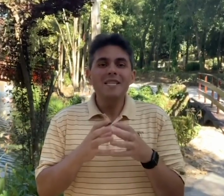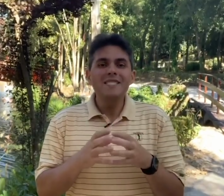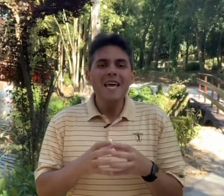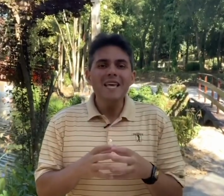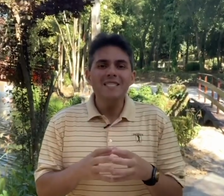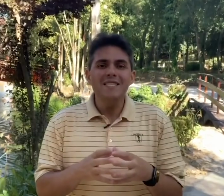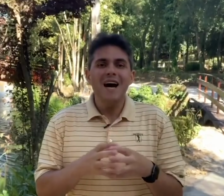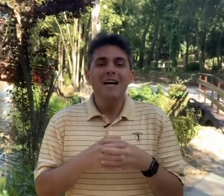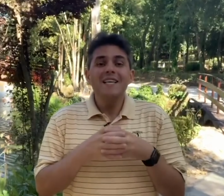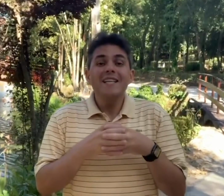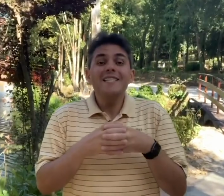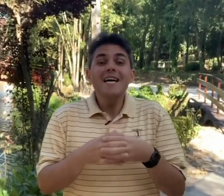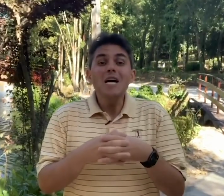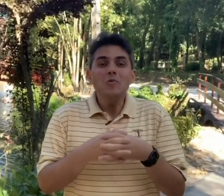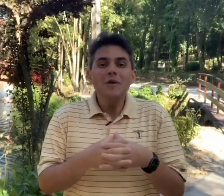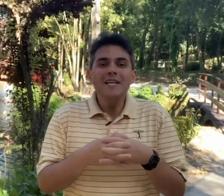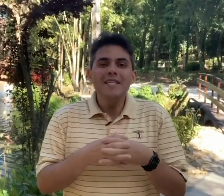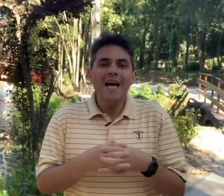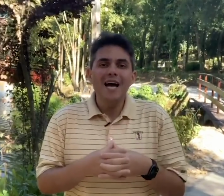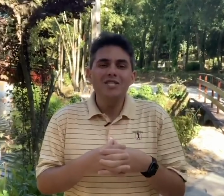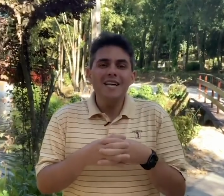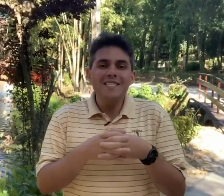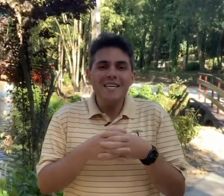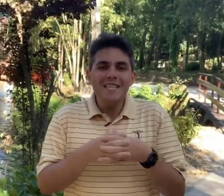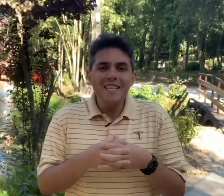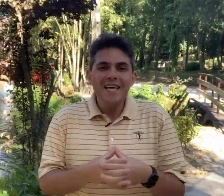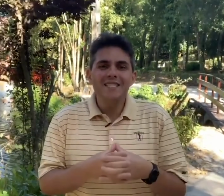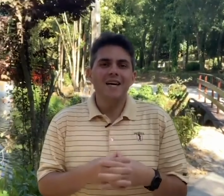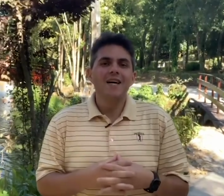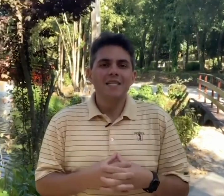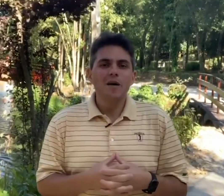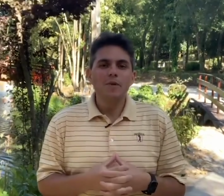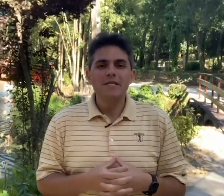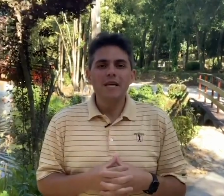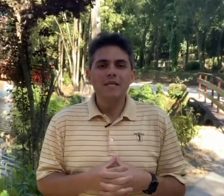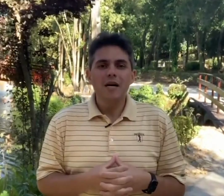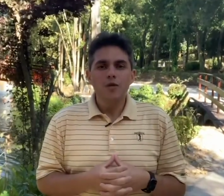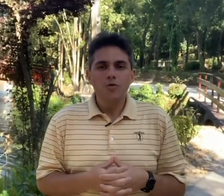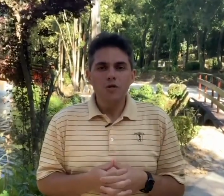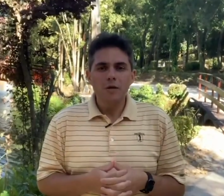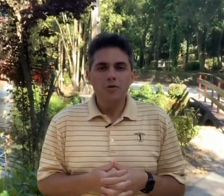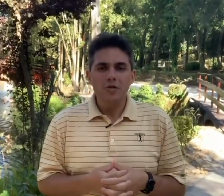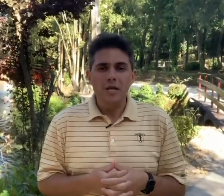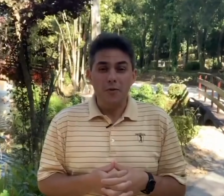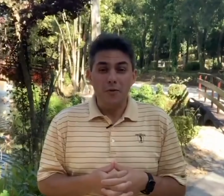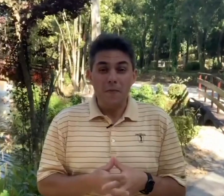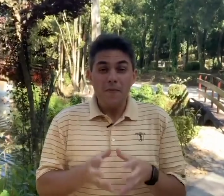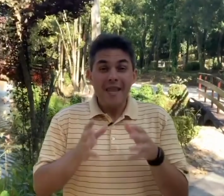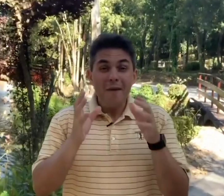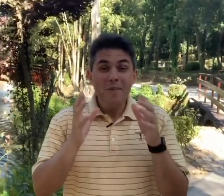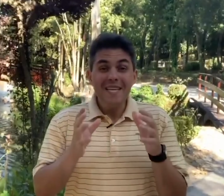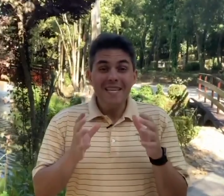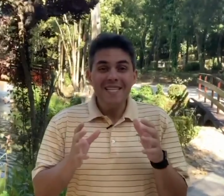a presença e a tranquilidade da certeza da presença do Espírito